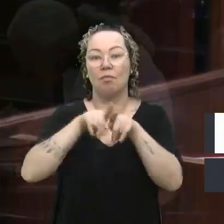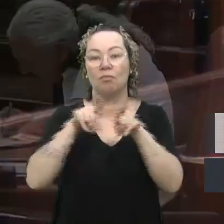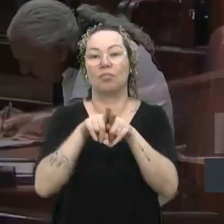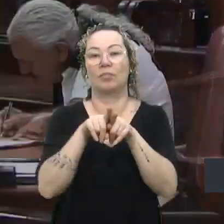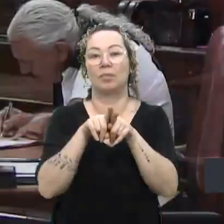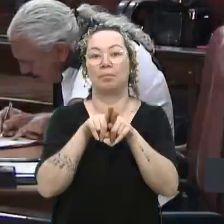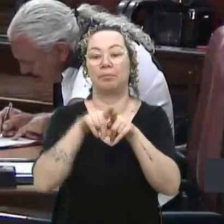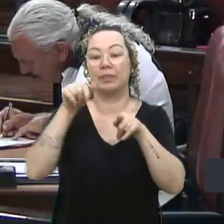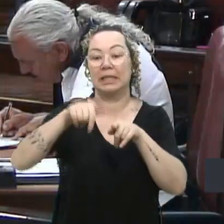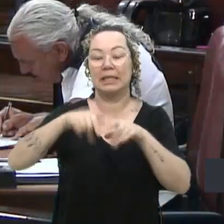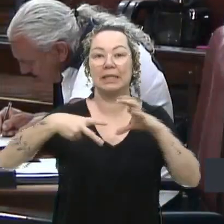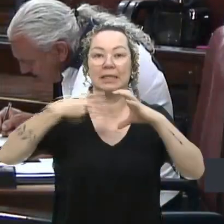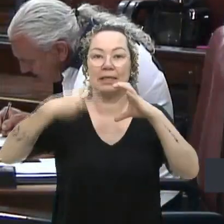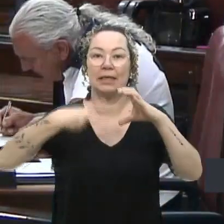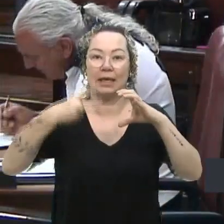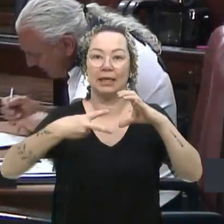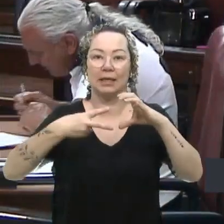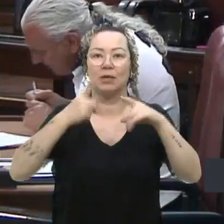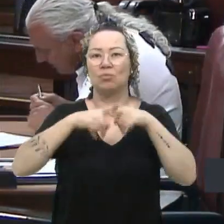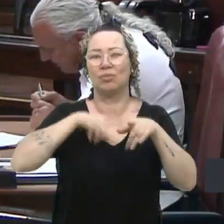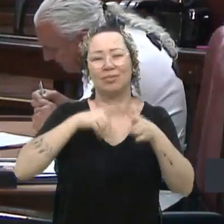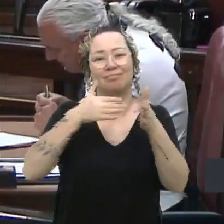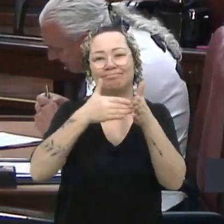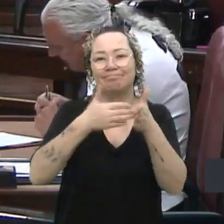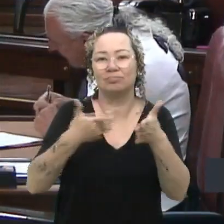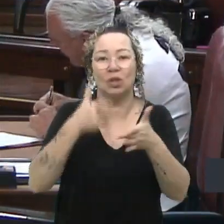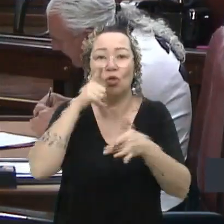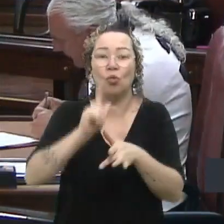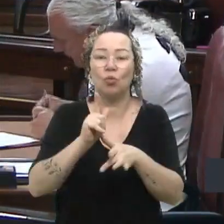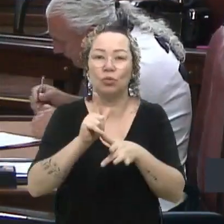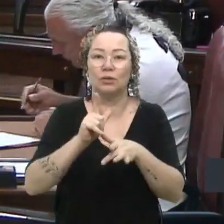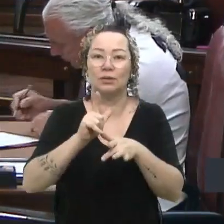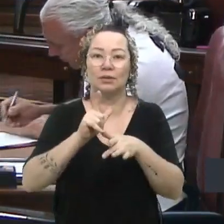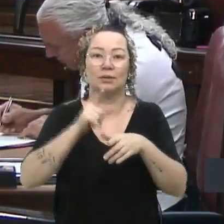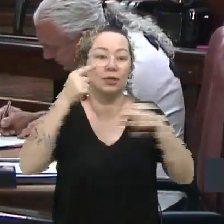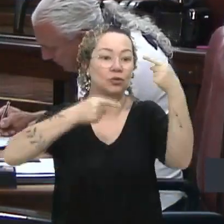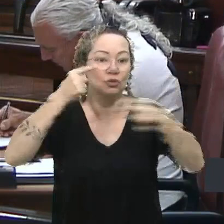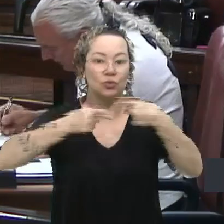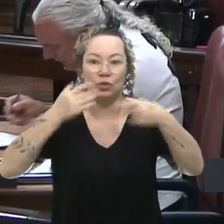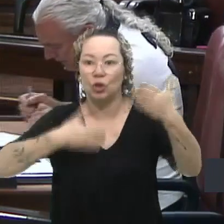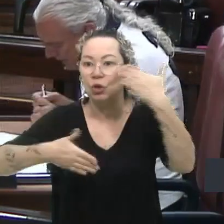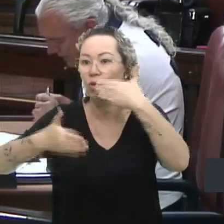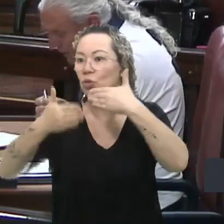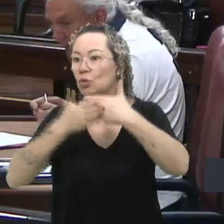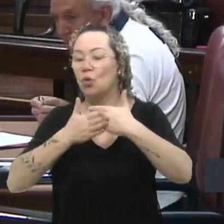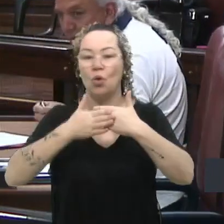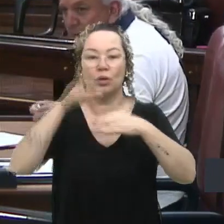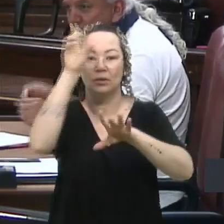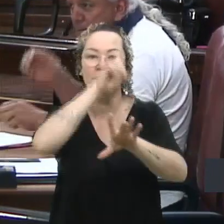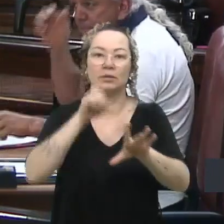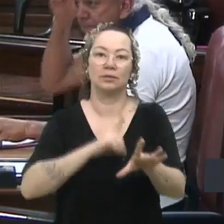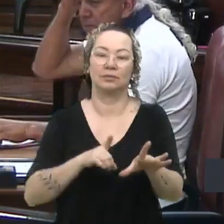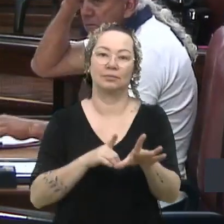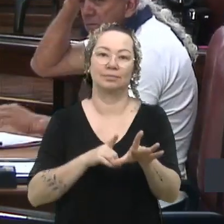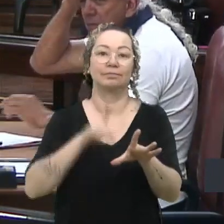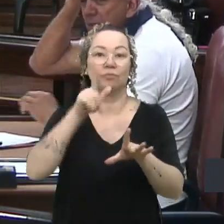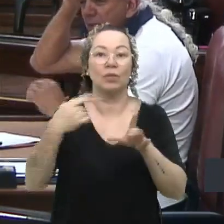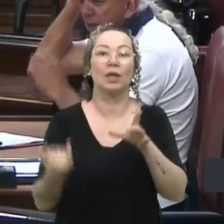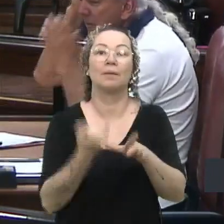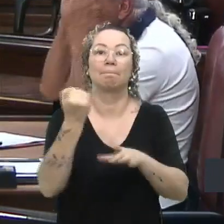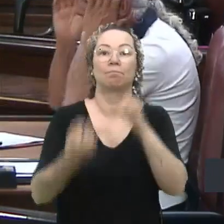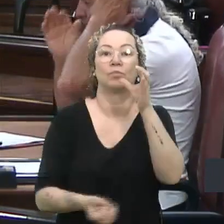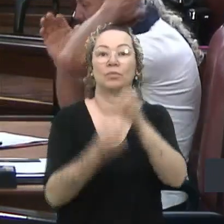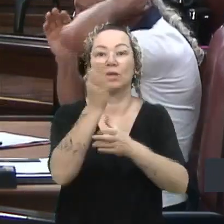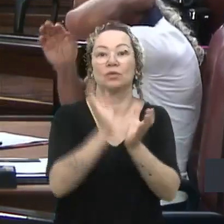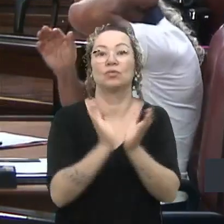Casa Legislativa, por suas limitações, não consegue debater todas essas deficiências. E por isso que a criação de uma